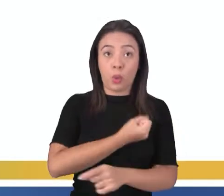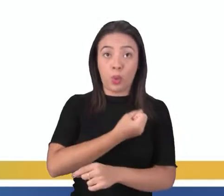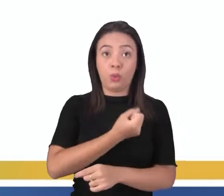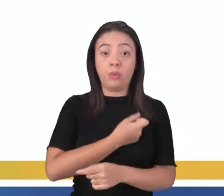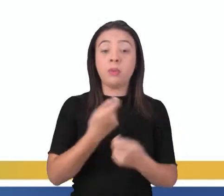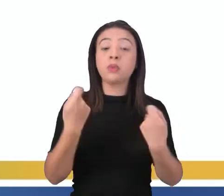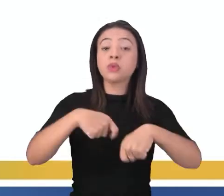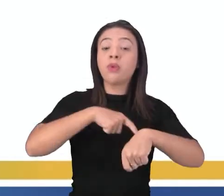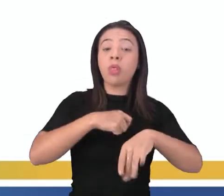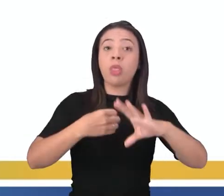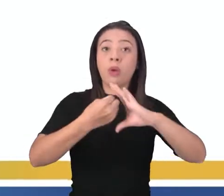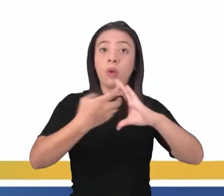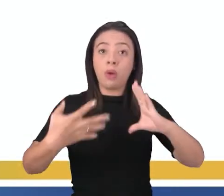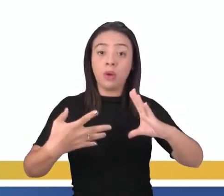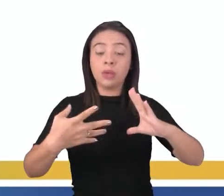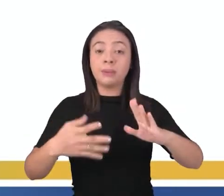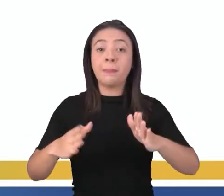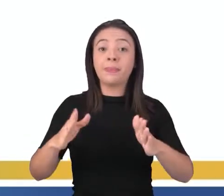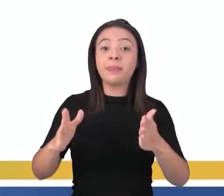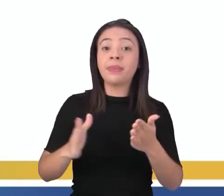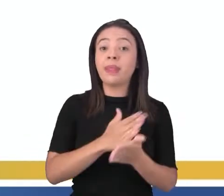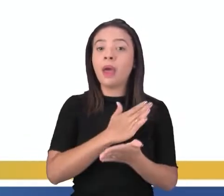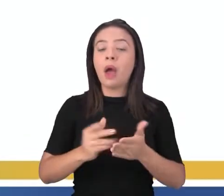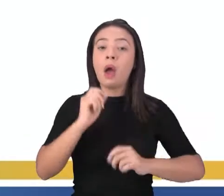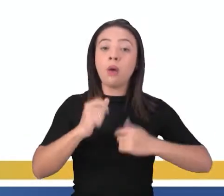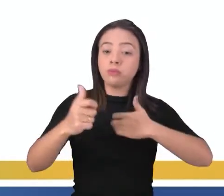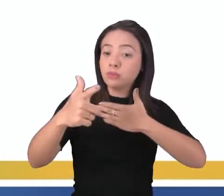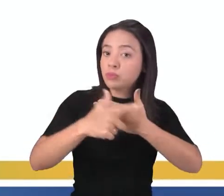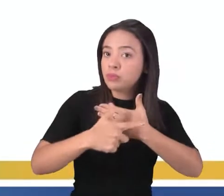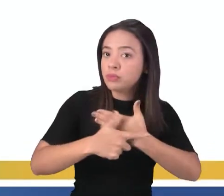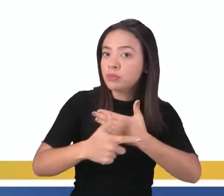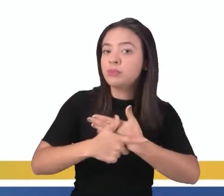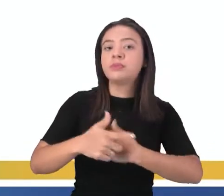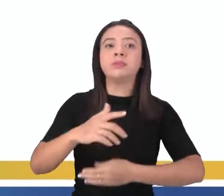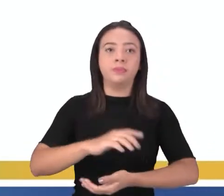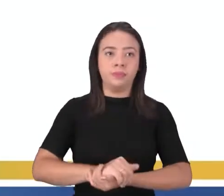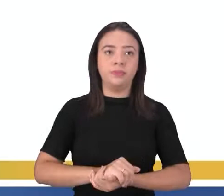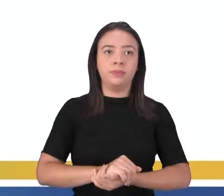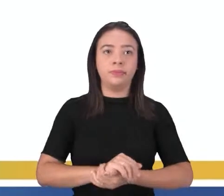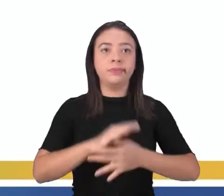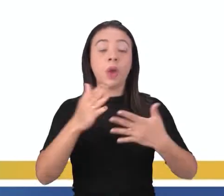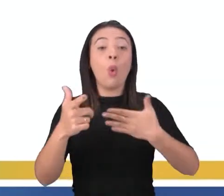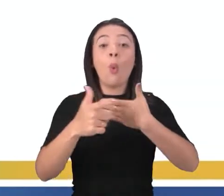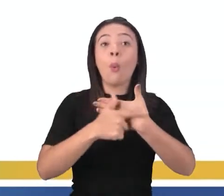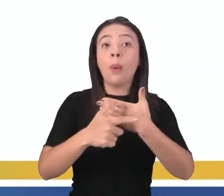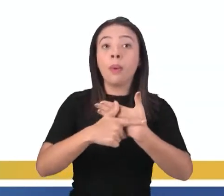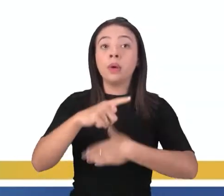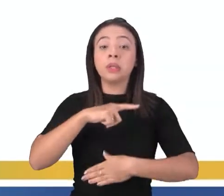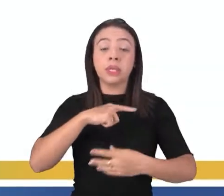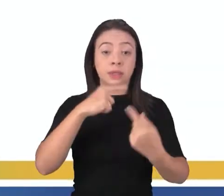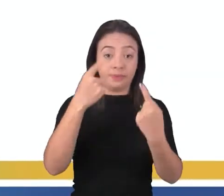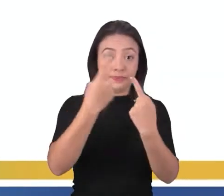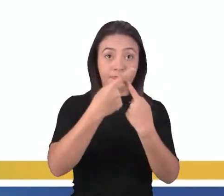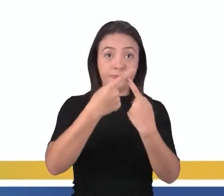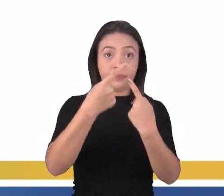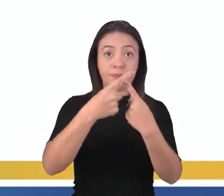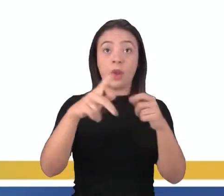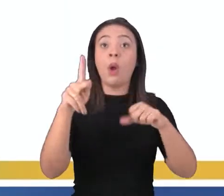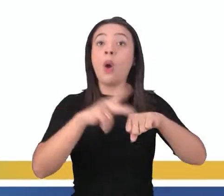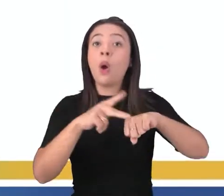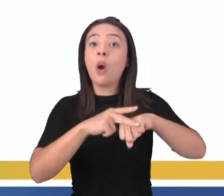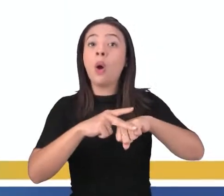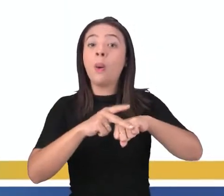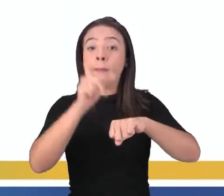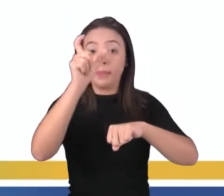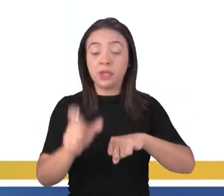de acordo com a função que exercem e sua tonicidade. Quanto à função, são divididos em pronomes